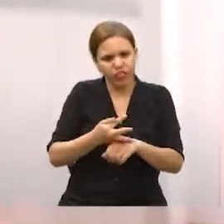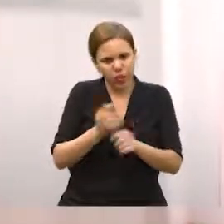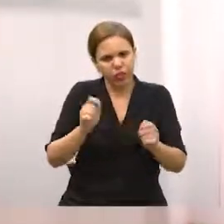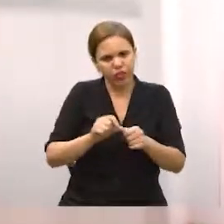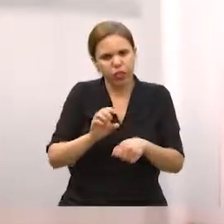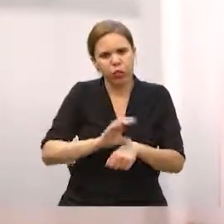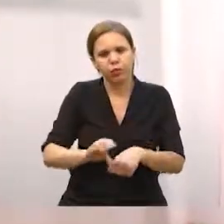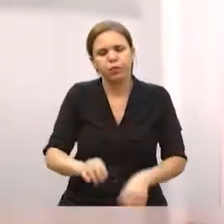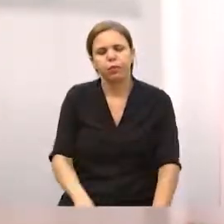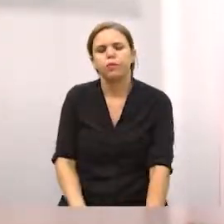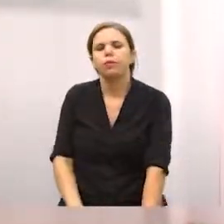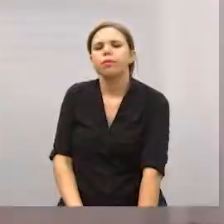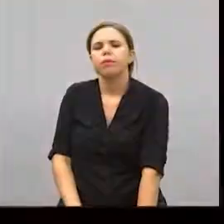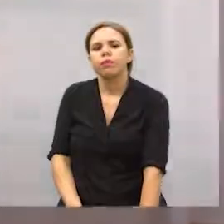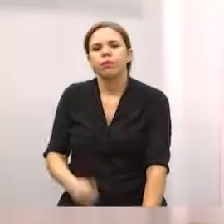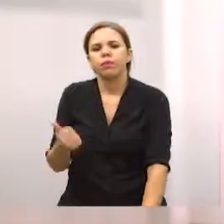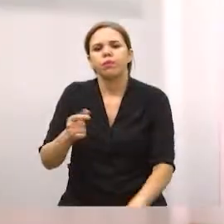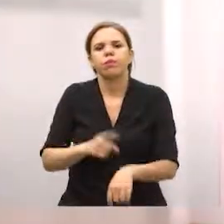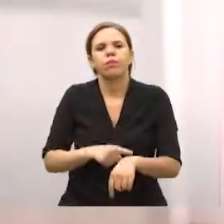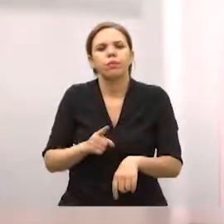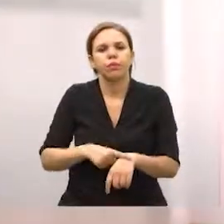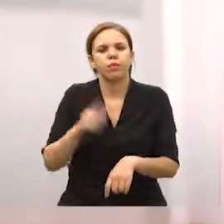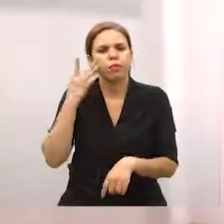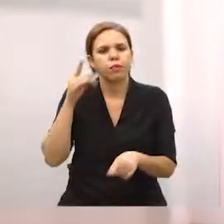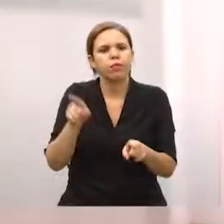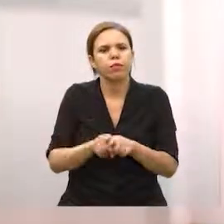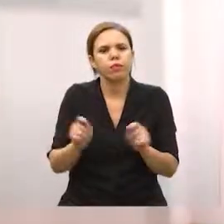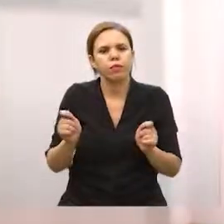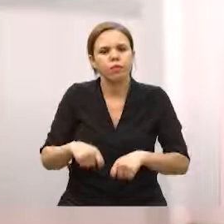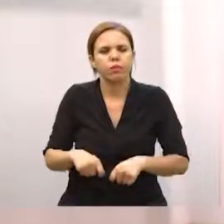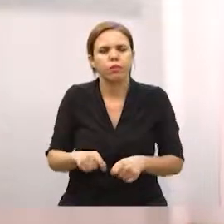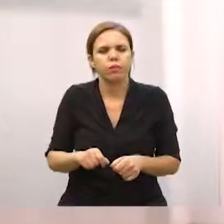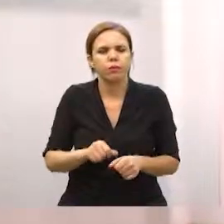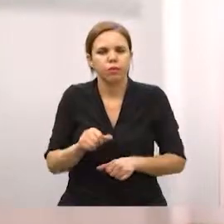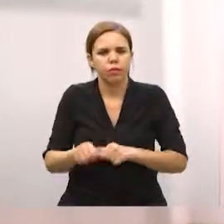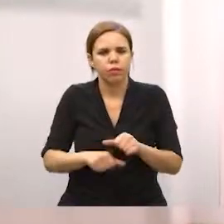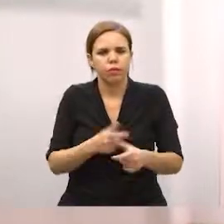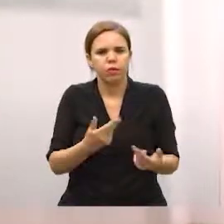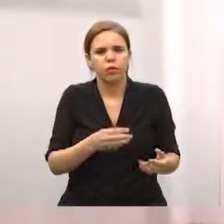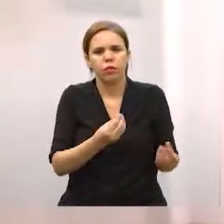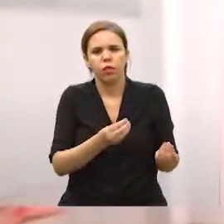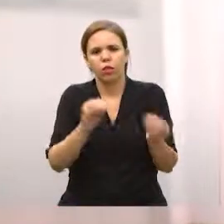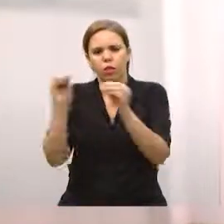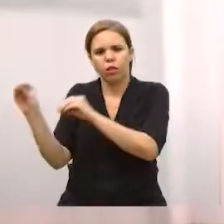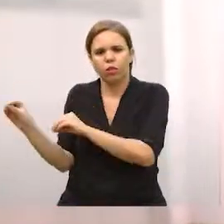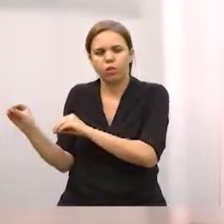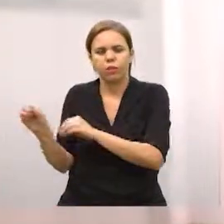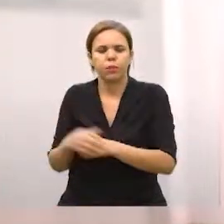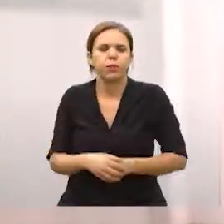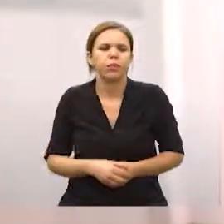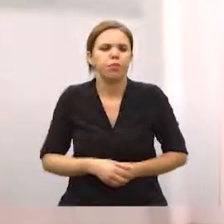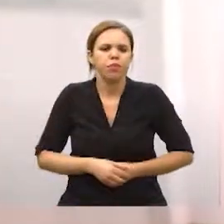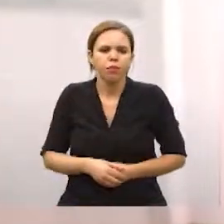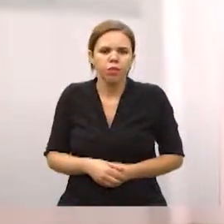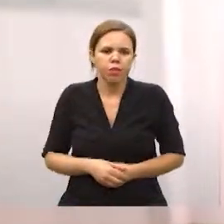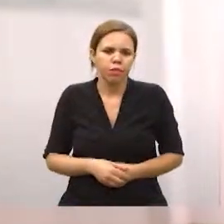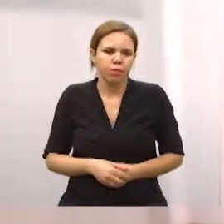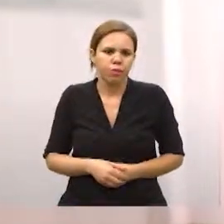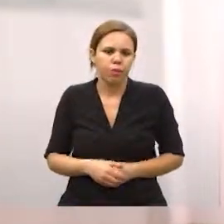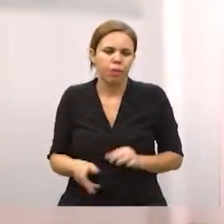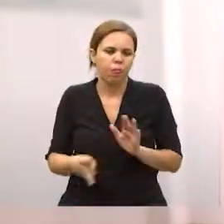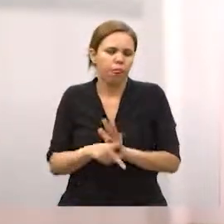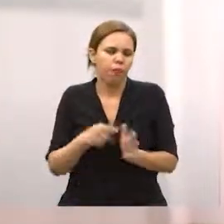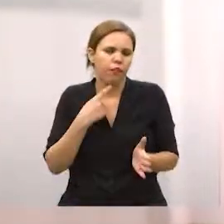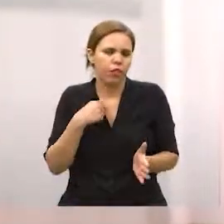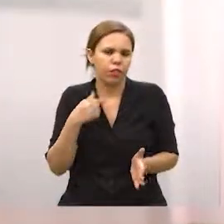de férias que também podiam fazer o curso. E nesse primeiro momento eu achei que eu também teria que mudar com ele de cidade, então foi assim por